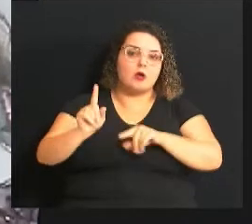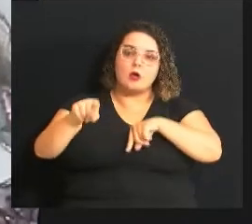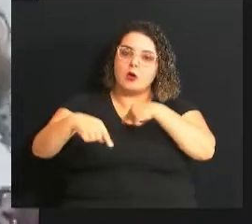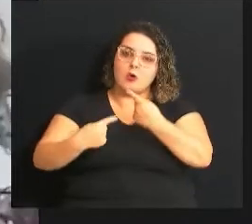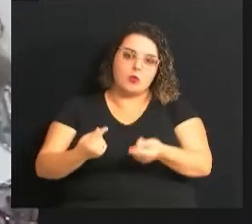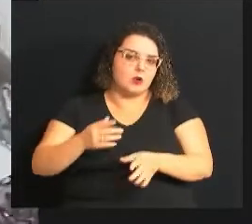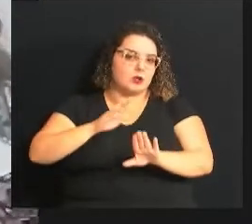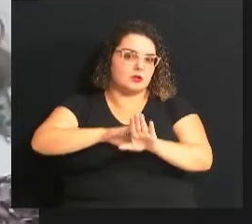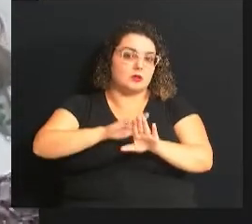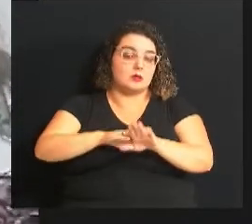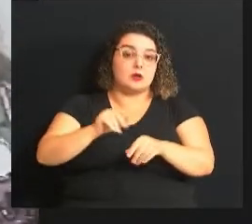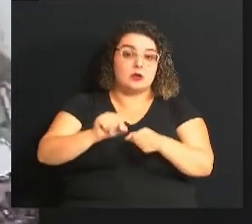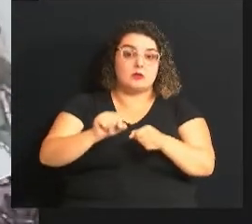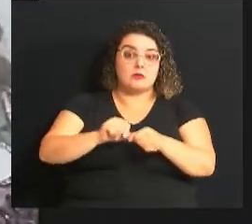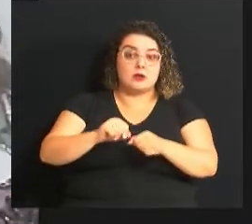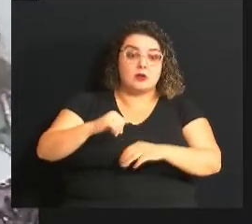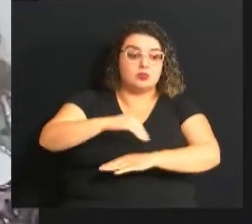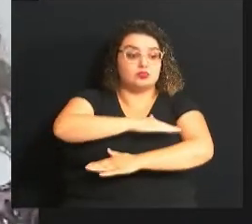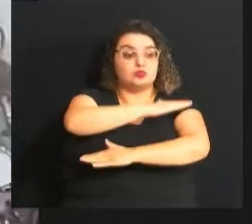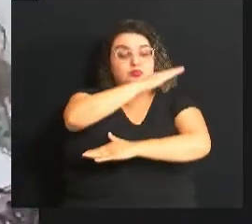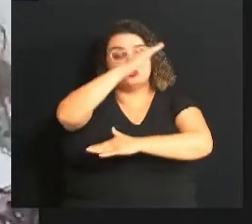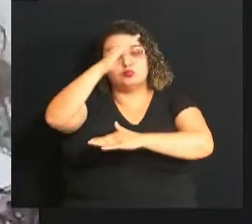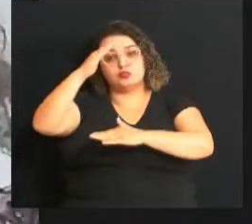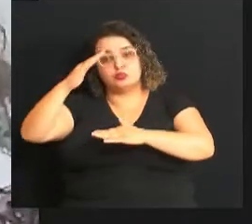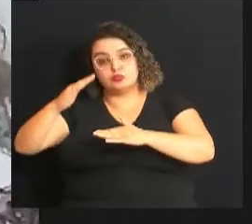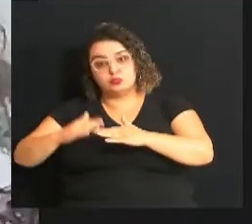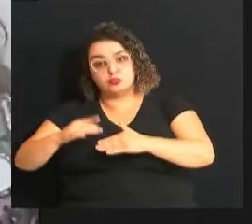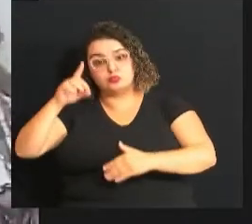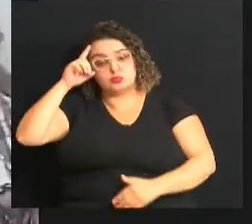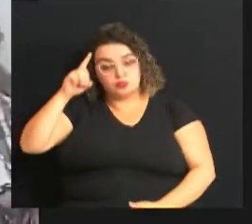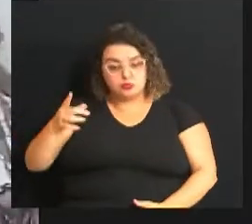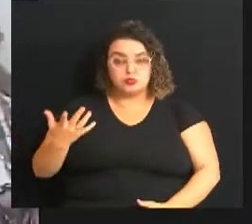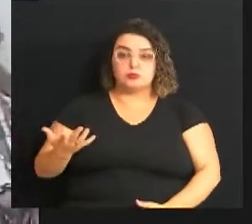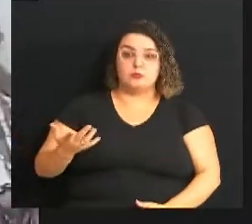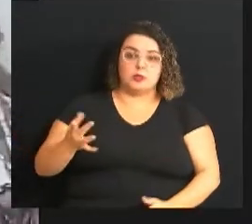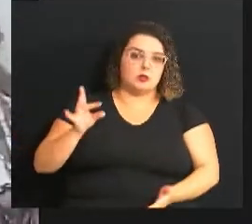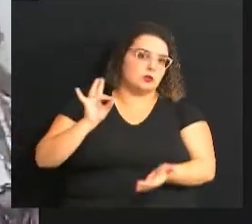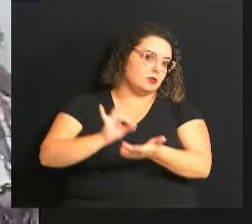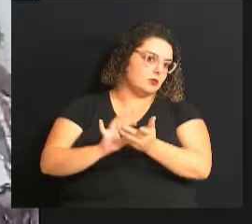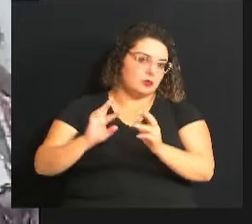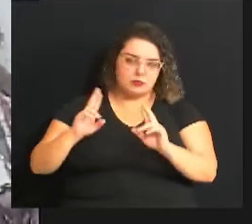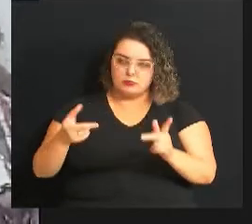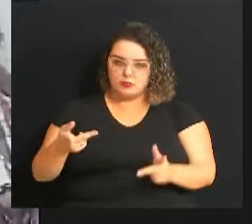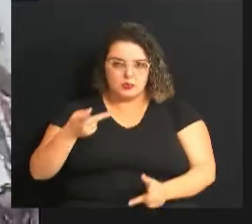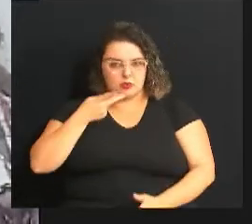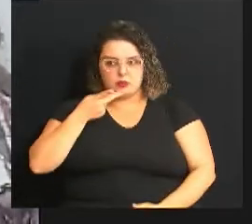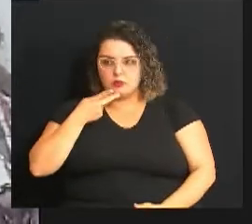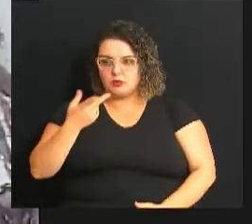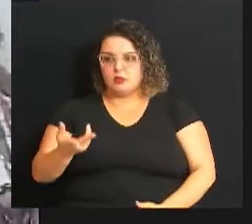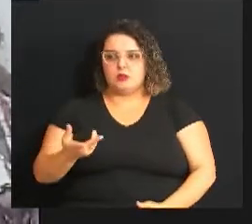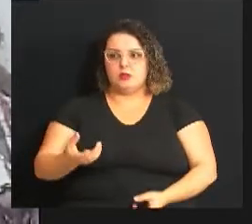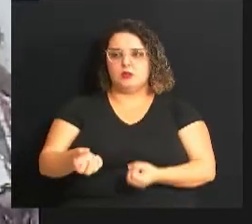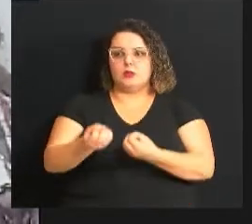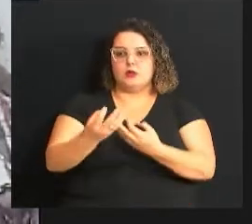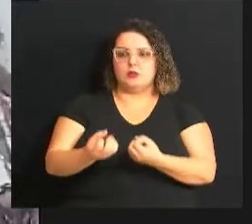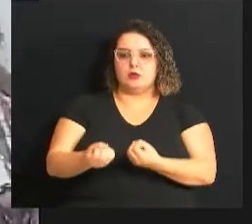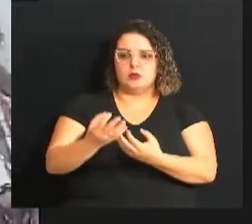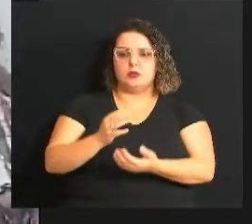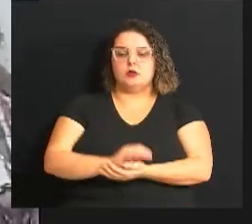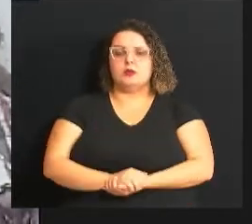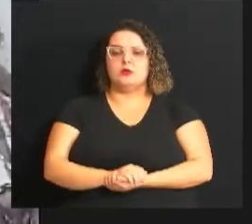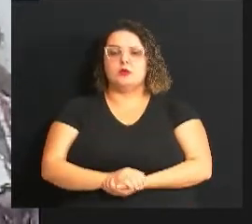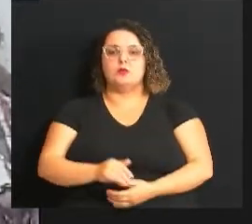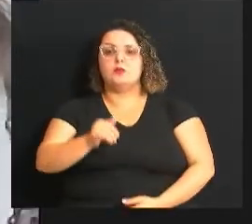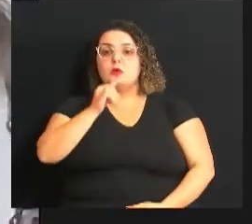isso durante o dia, que a nossa realidade é completamente diferente. Por exemplo, a gente colocou aí, a gente tem um dado, por exemplo, dos